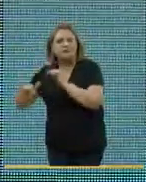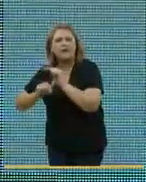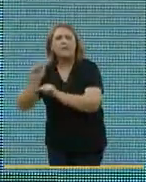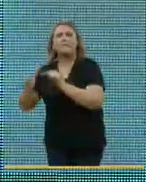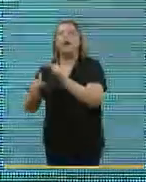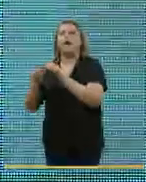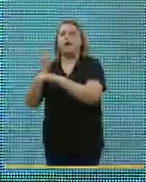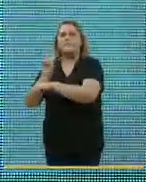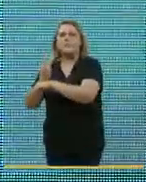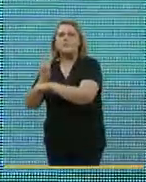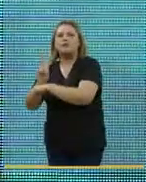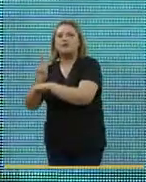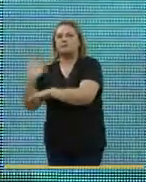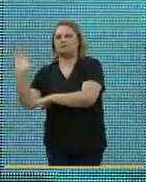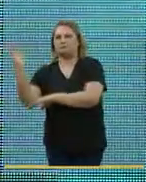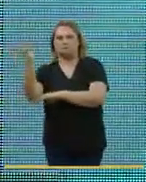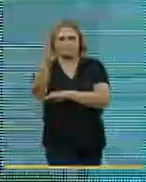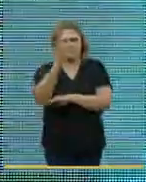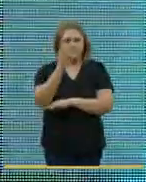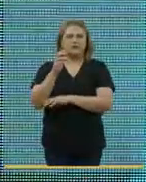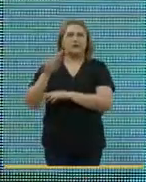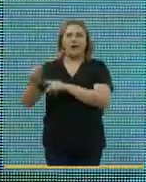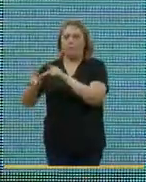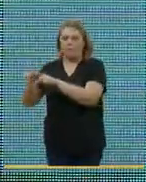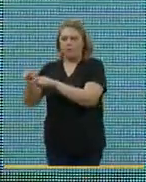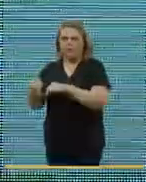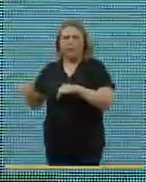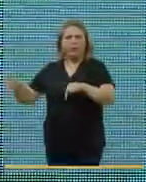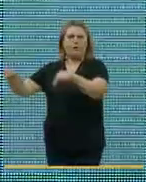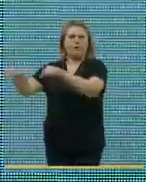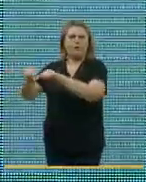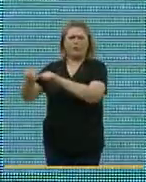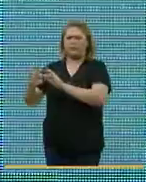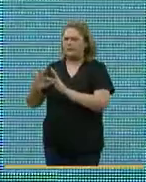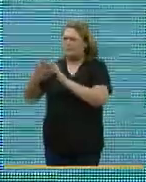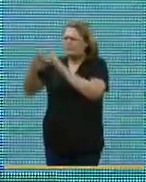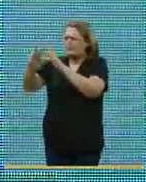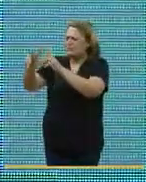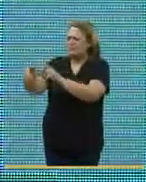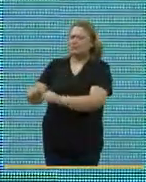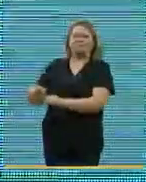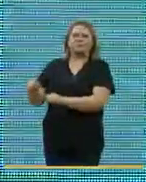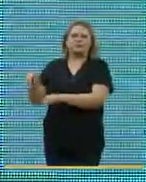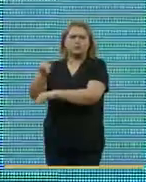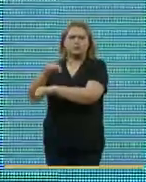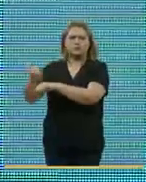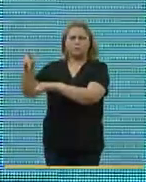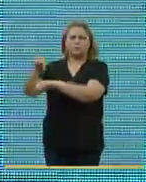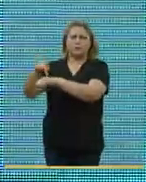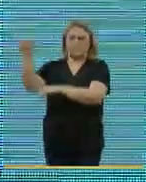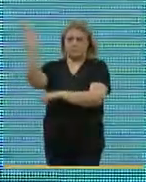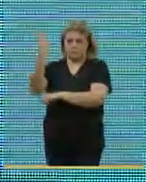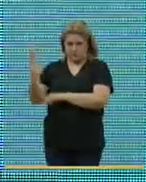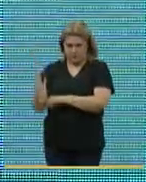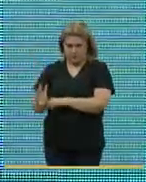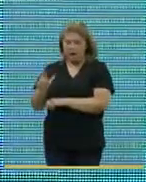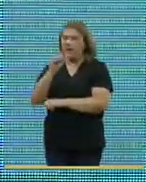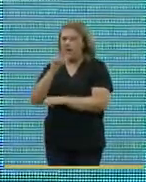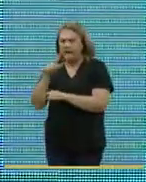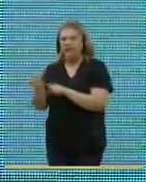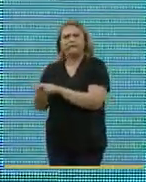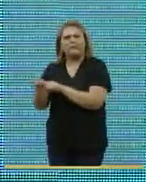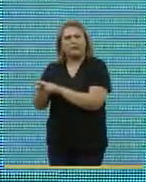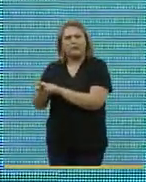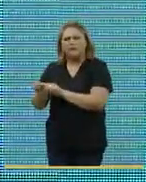proteção das populações tradicionais a preservação dos biomas dos acervos hídricos do país e nós temos bastante avançado nisso temos que